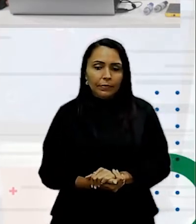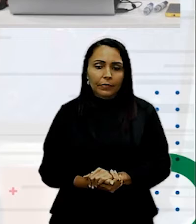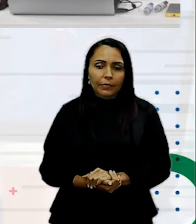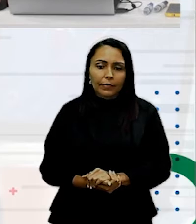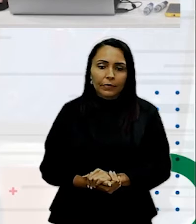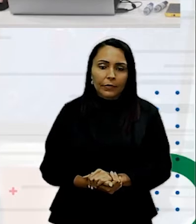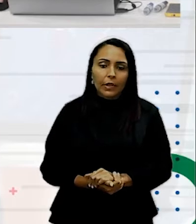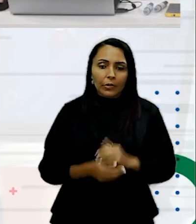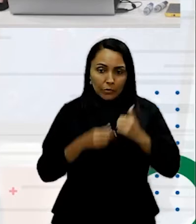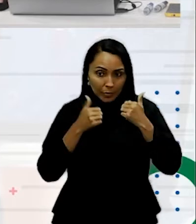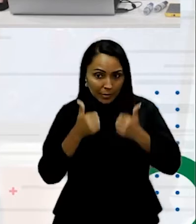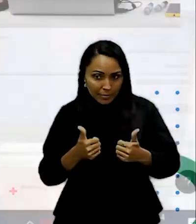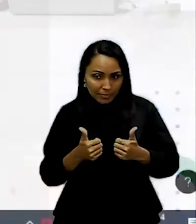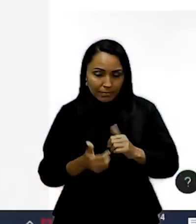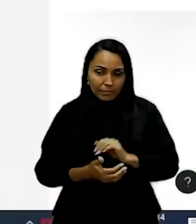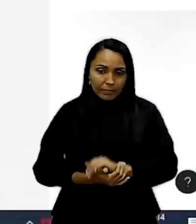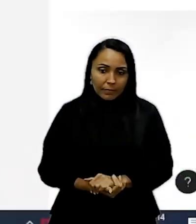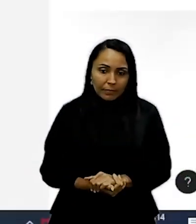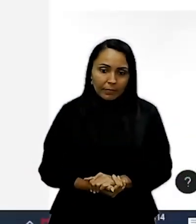Tudo bem?